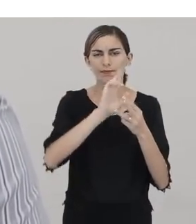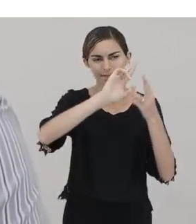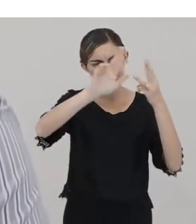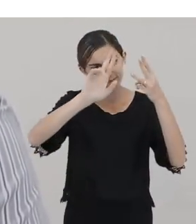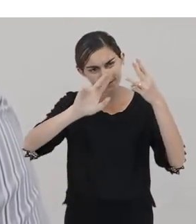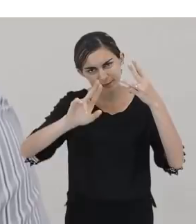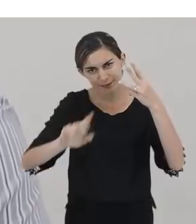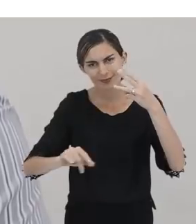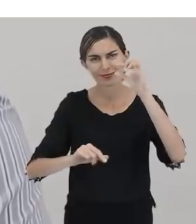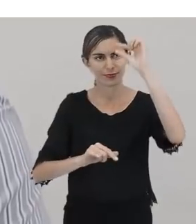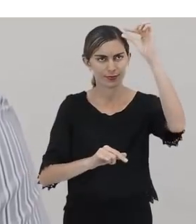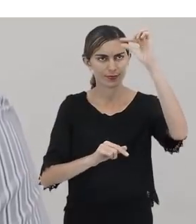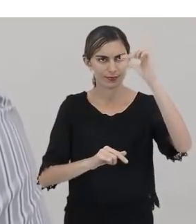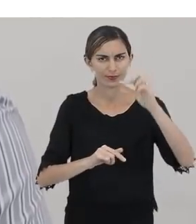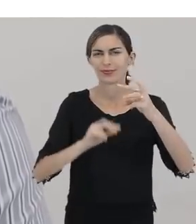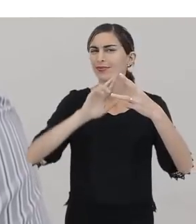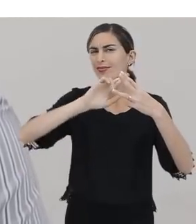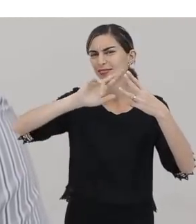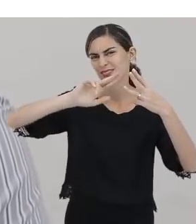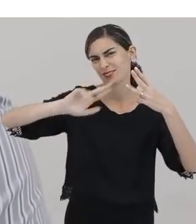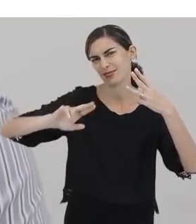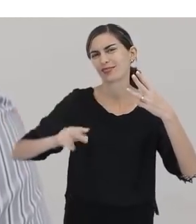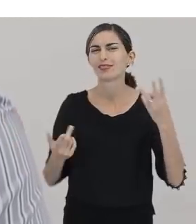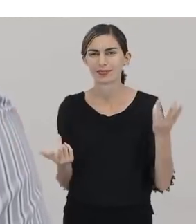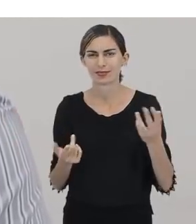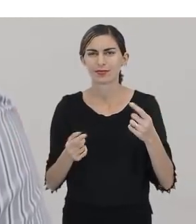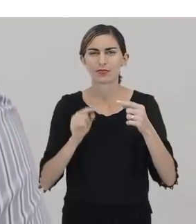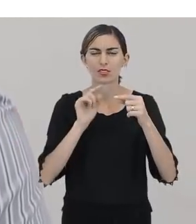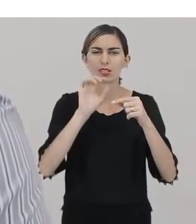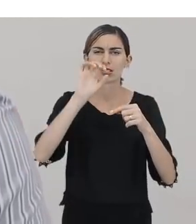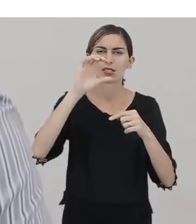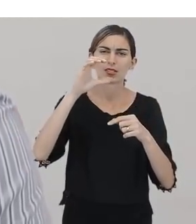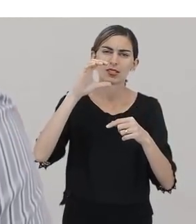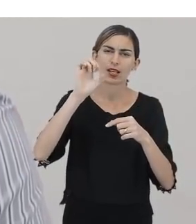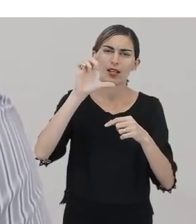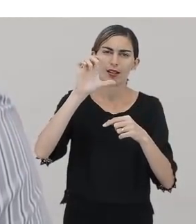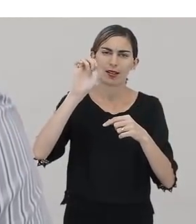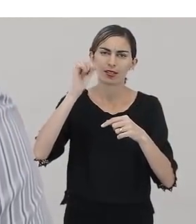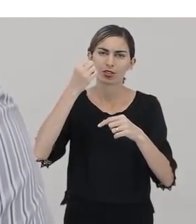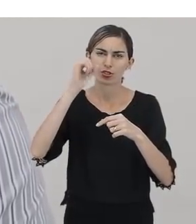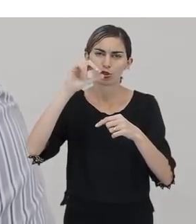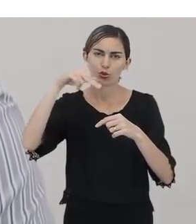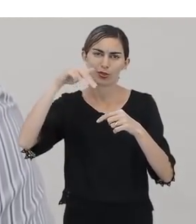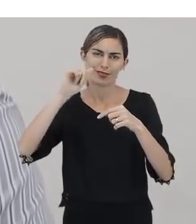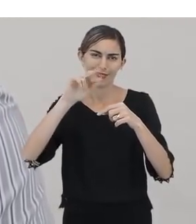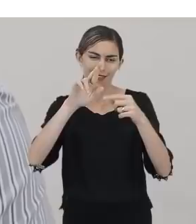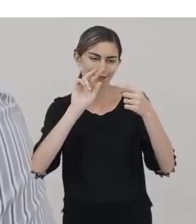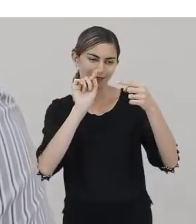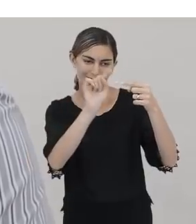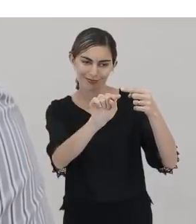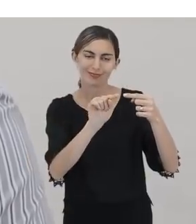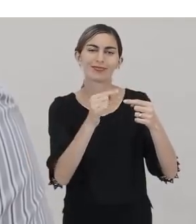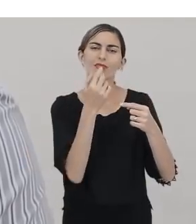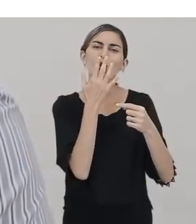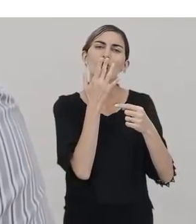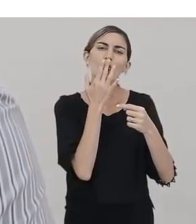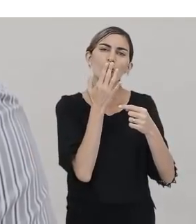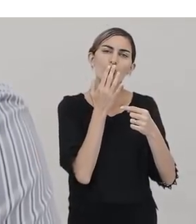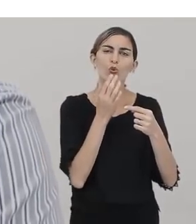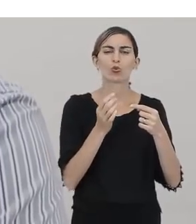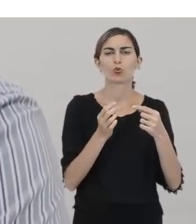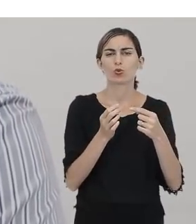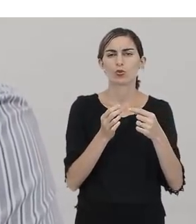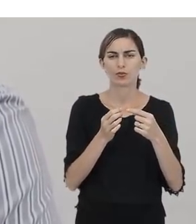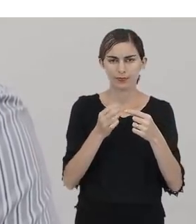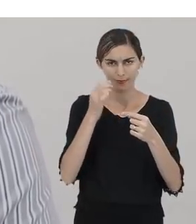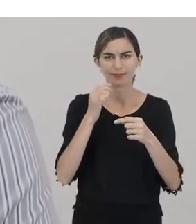diferentes do botão, certo? Então pressionado, selecionado. Então você define uma cor para cada estado do botão.